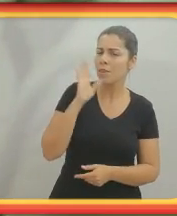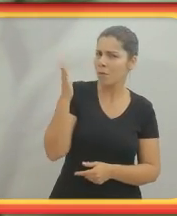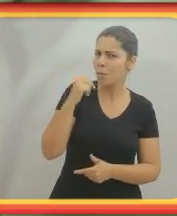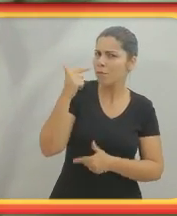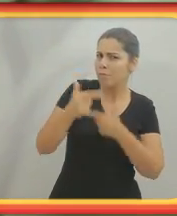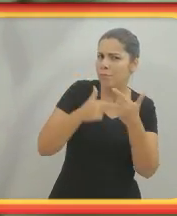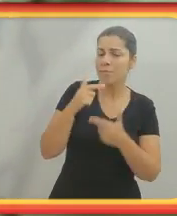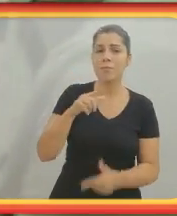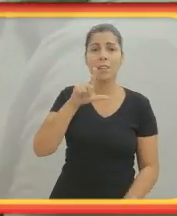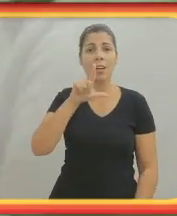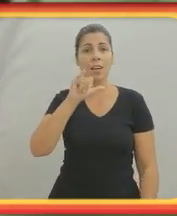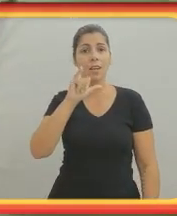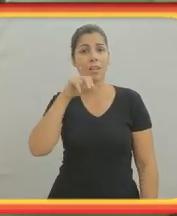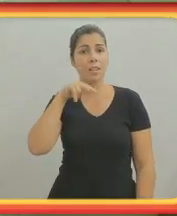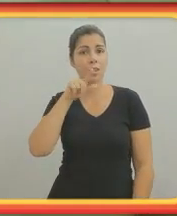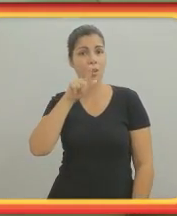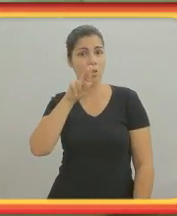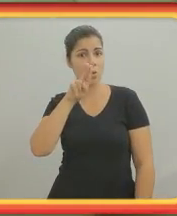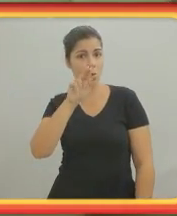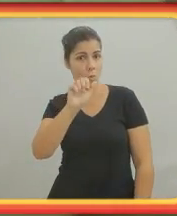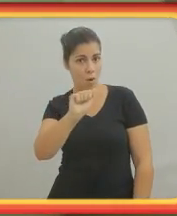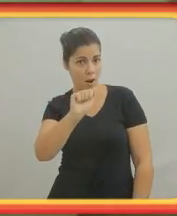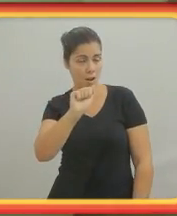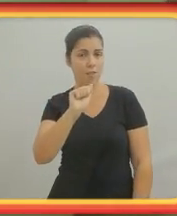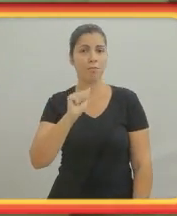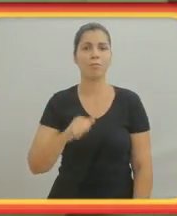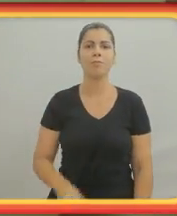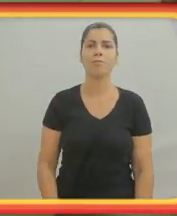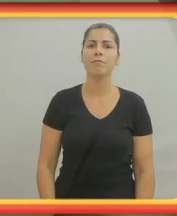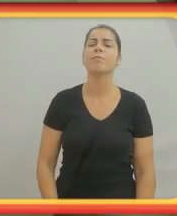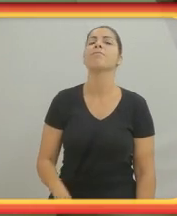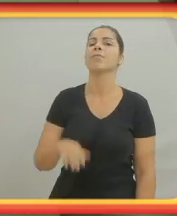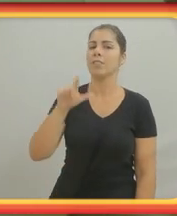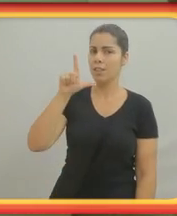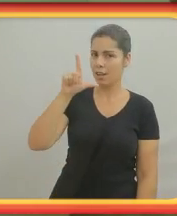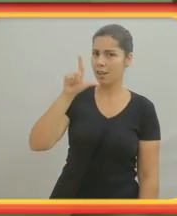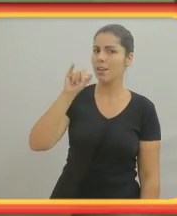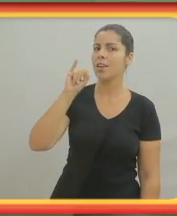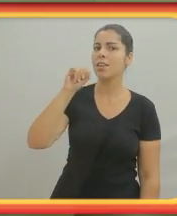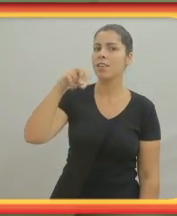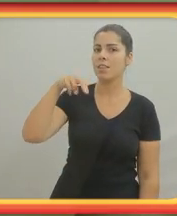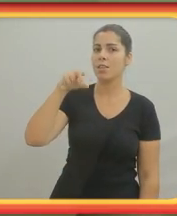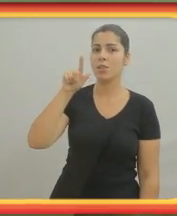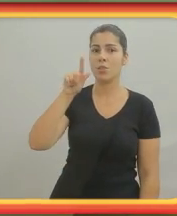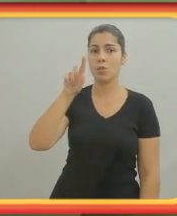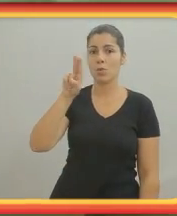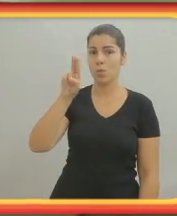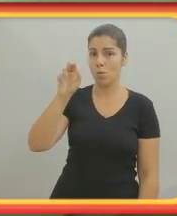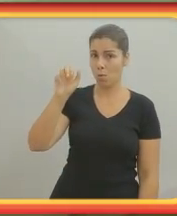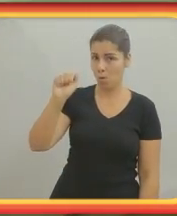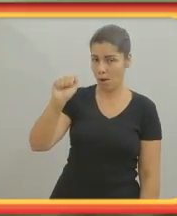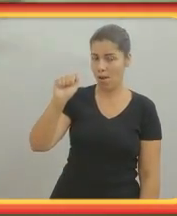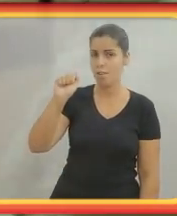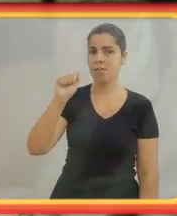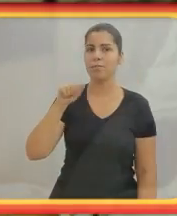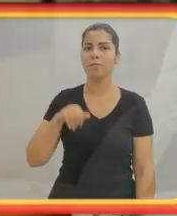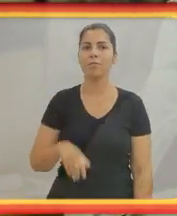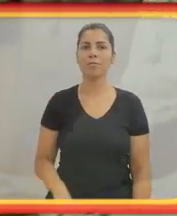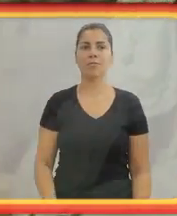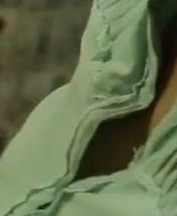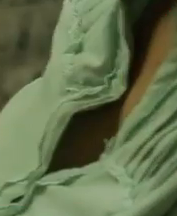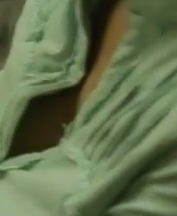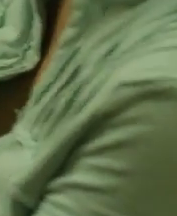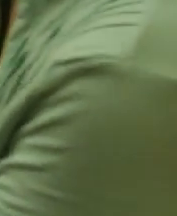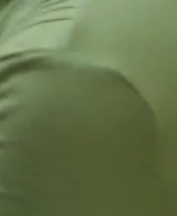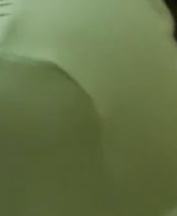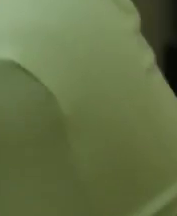Agora, exercícios com a boca. Vamos fazer exercícios com a boca. Que legal, vamos fazer. Como me gusta.